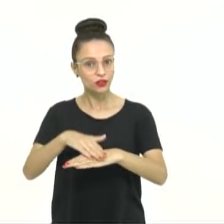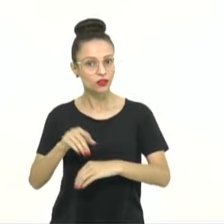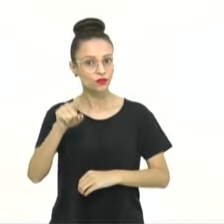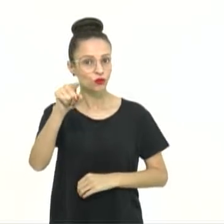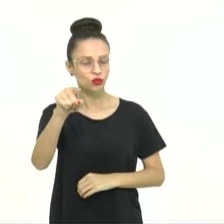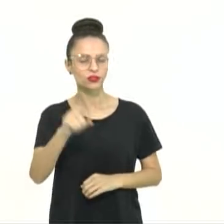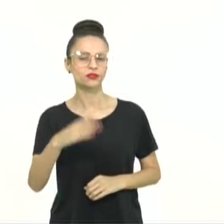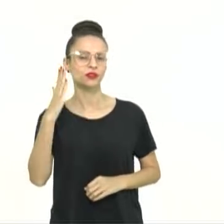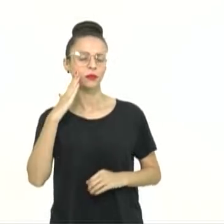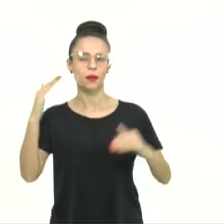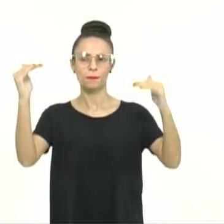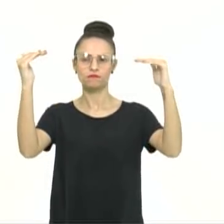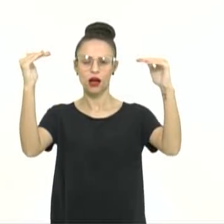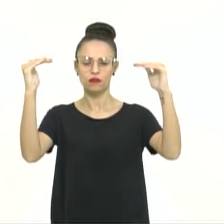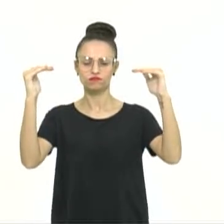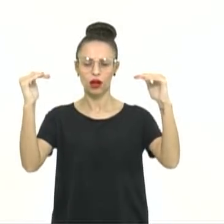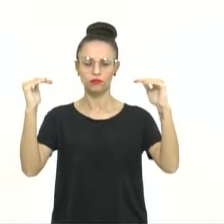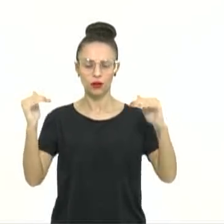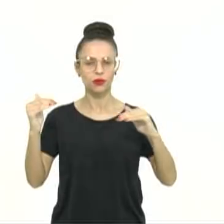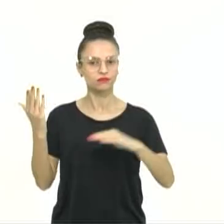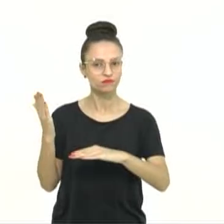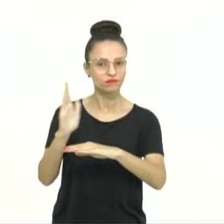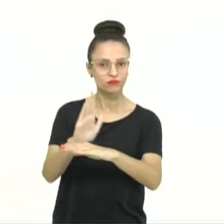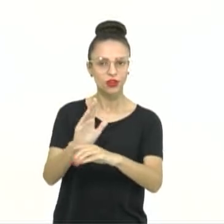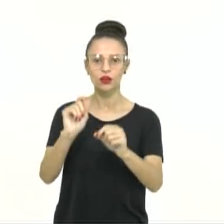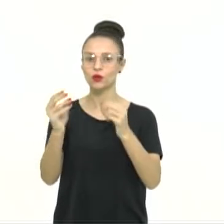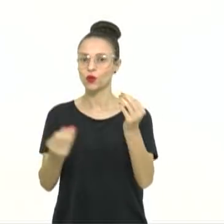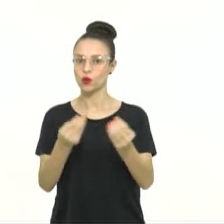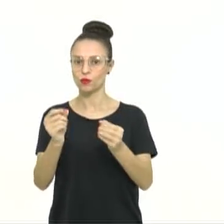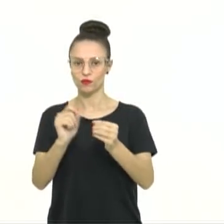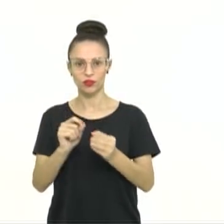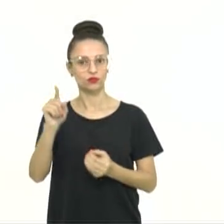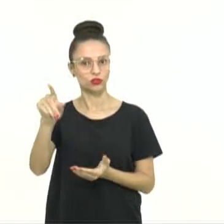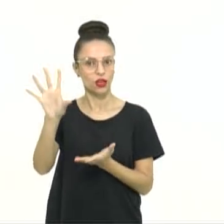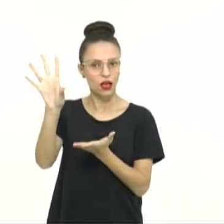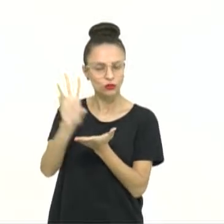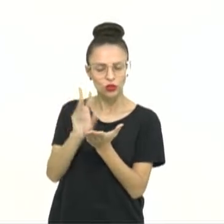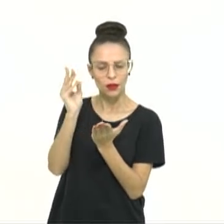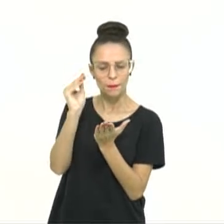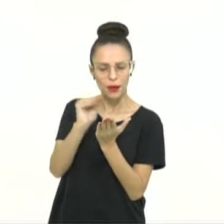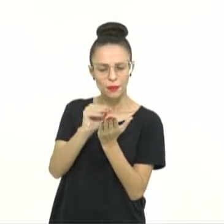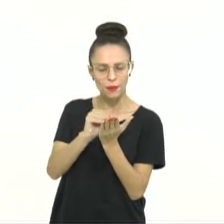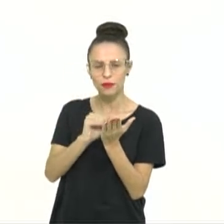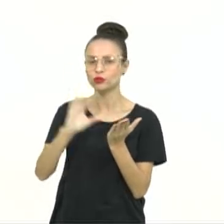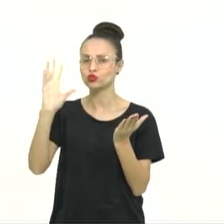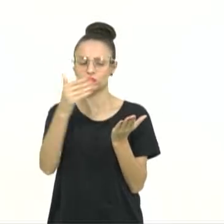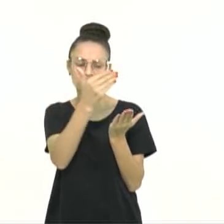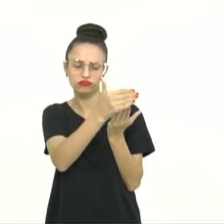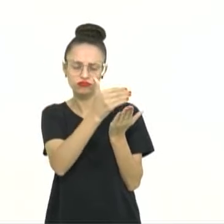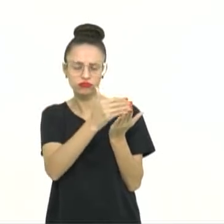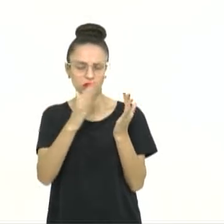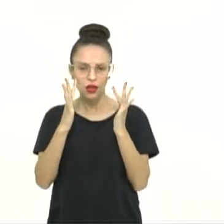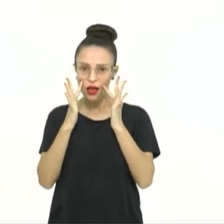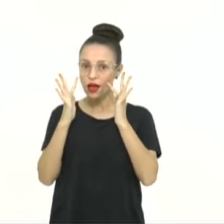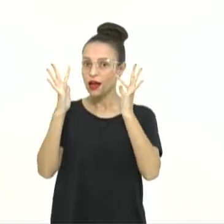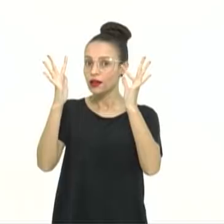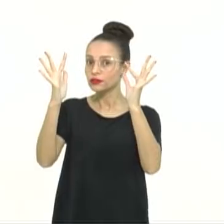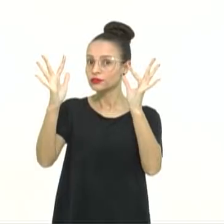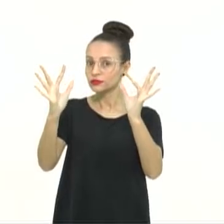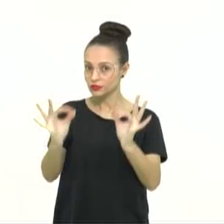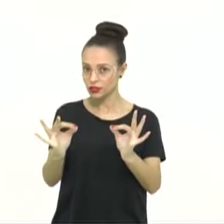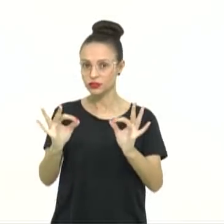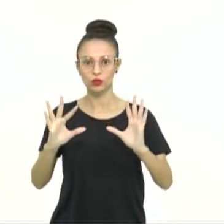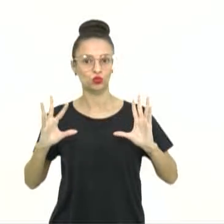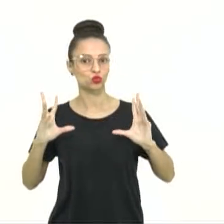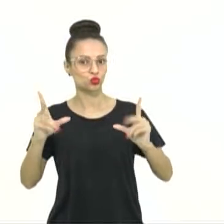passo a passo que ajudará a construir. Anote todos os passos e preste bastante atenção